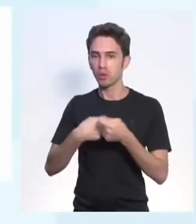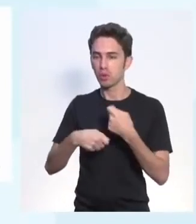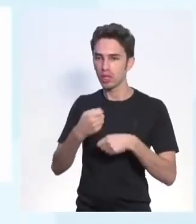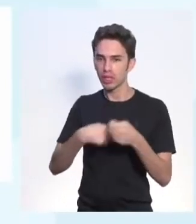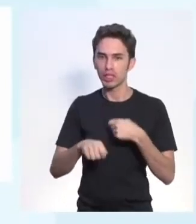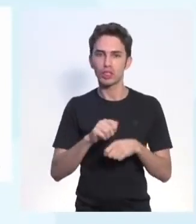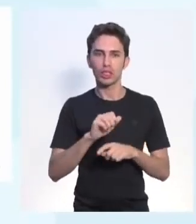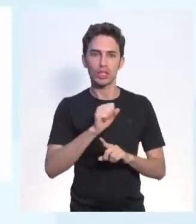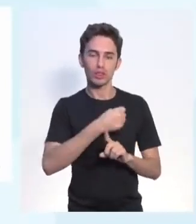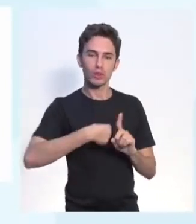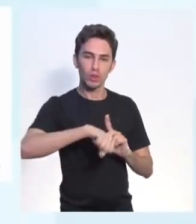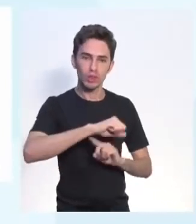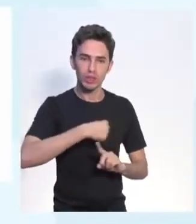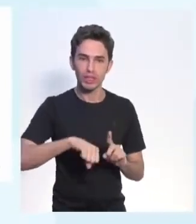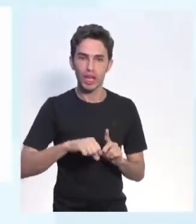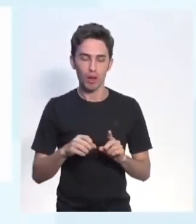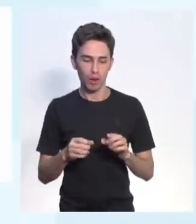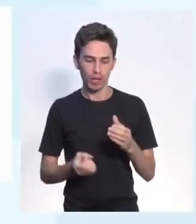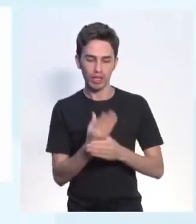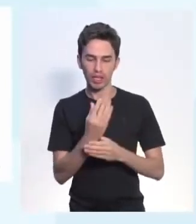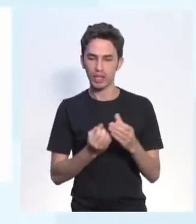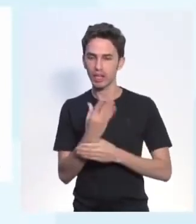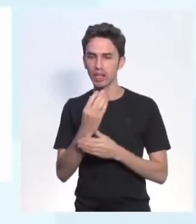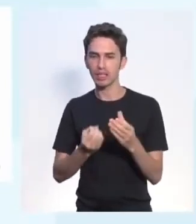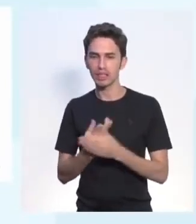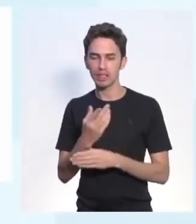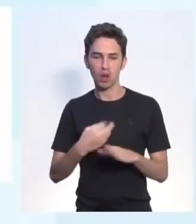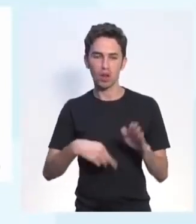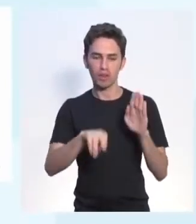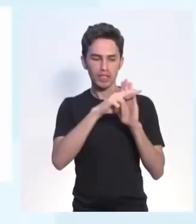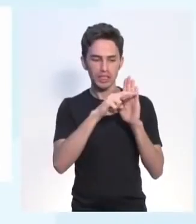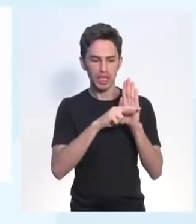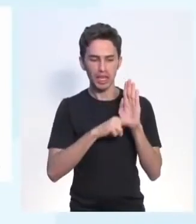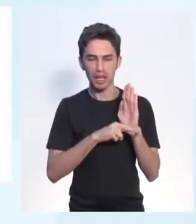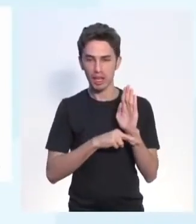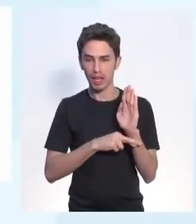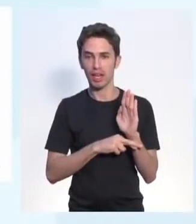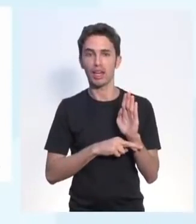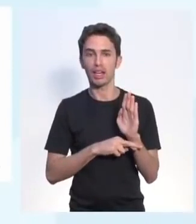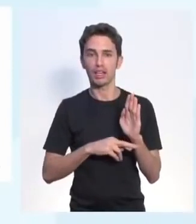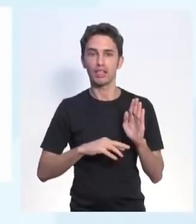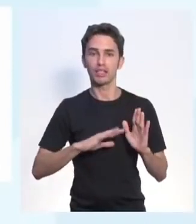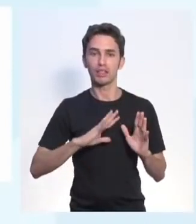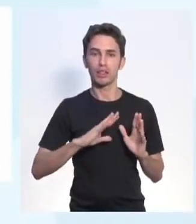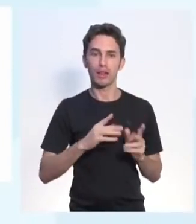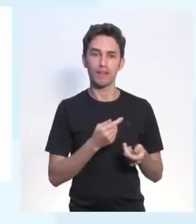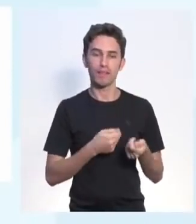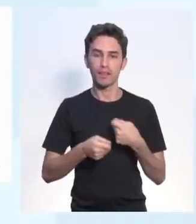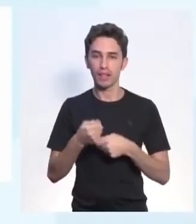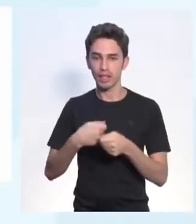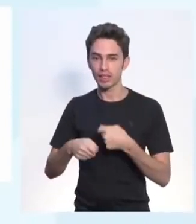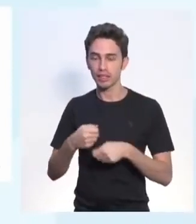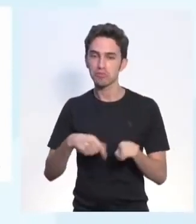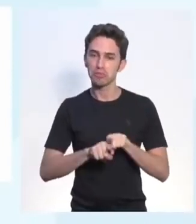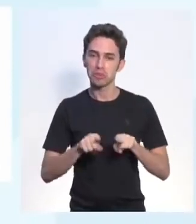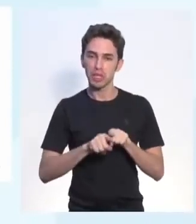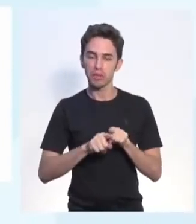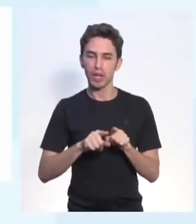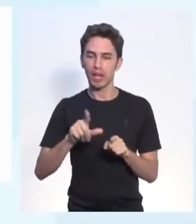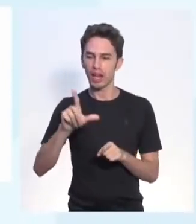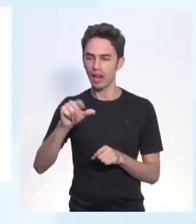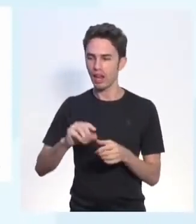cria normas de regulação no mercado financeiro, além de reduzir as